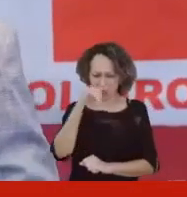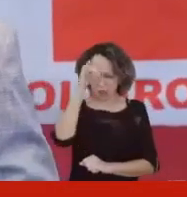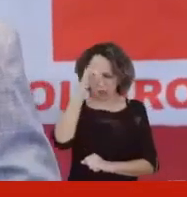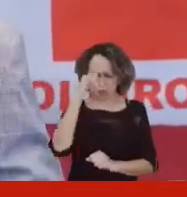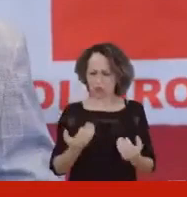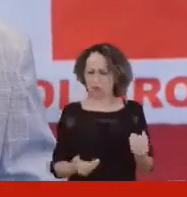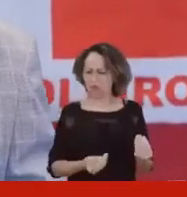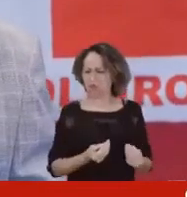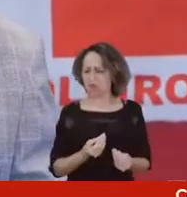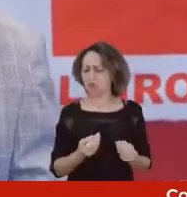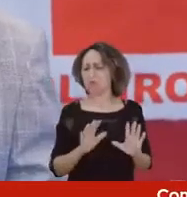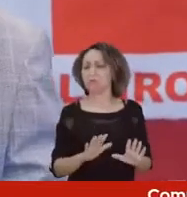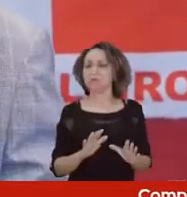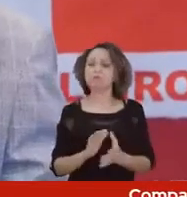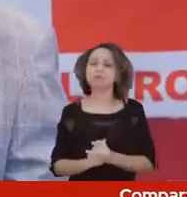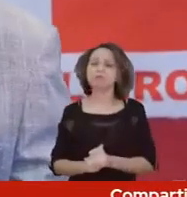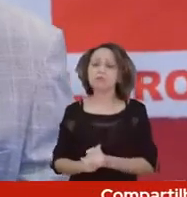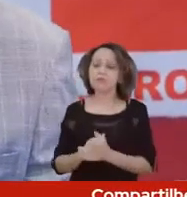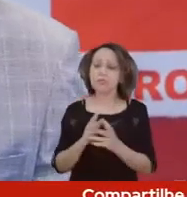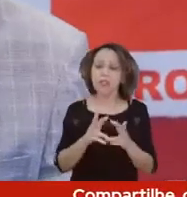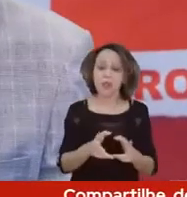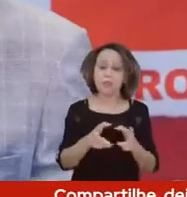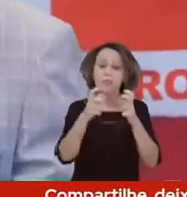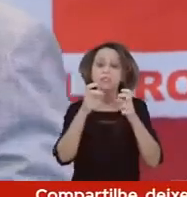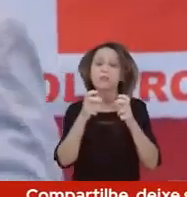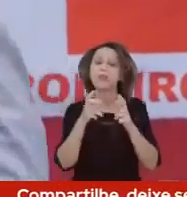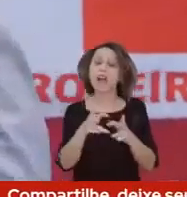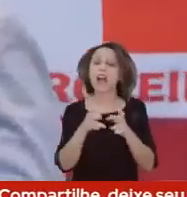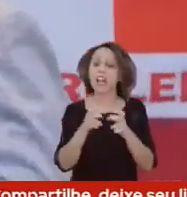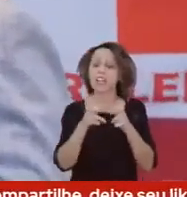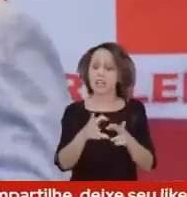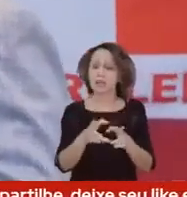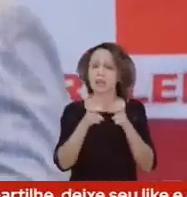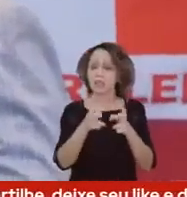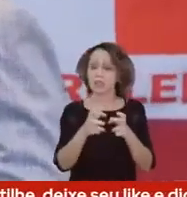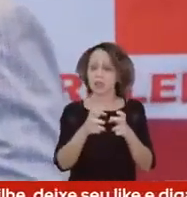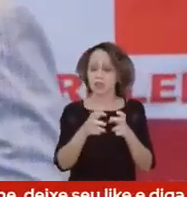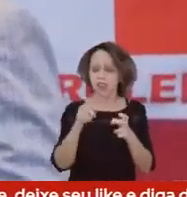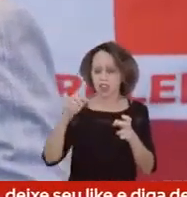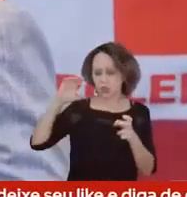que ser destruída como eles estão destruindo, porque desde